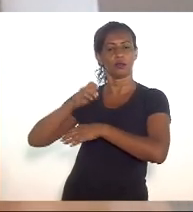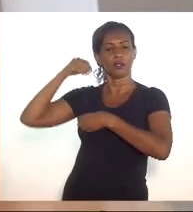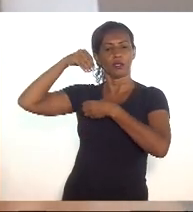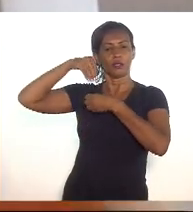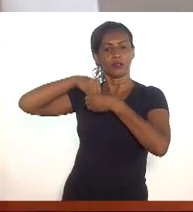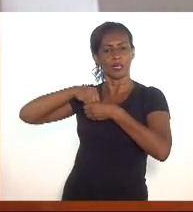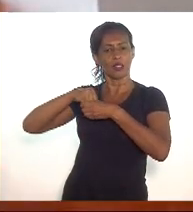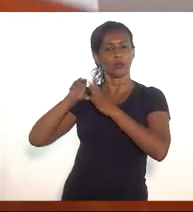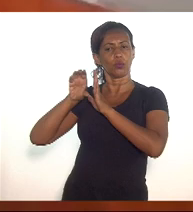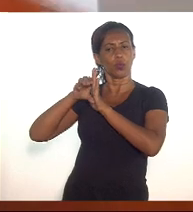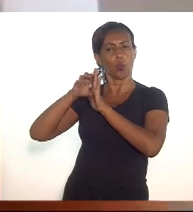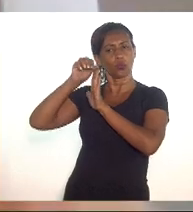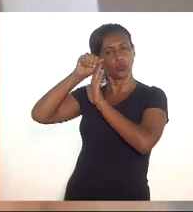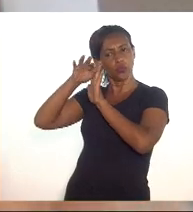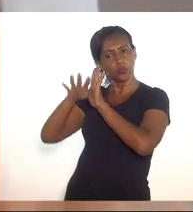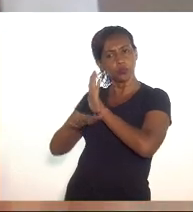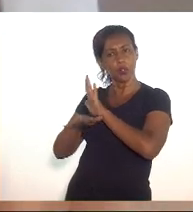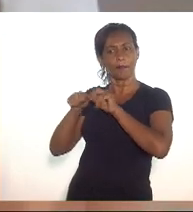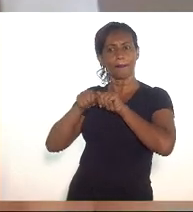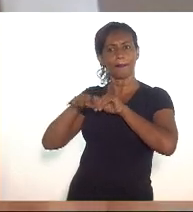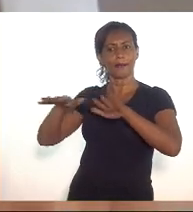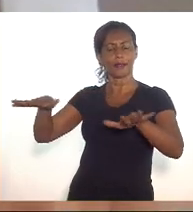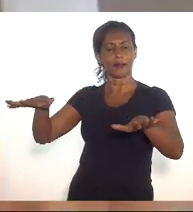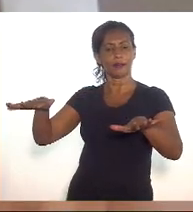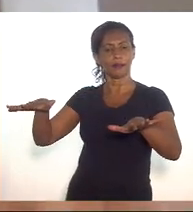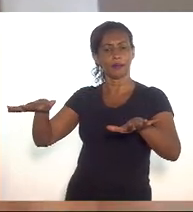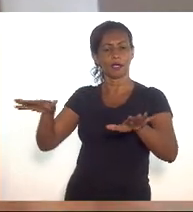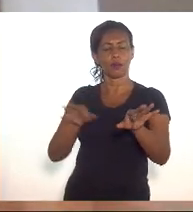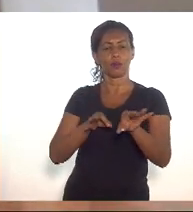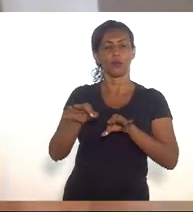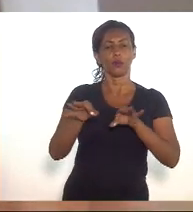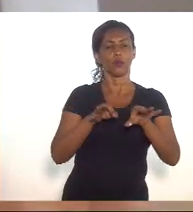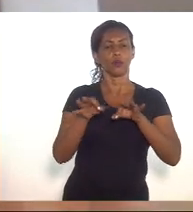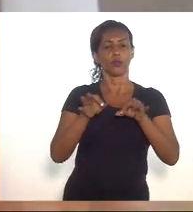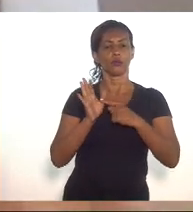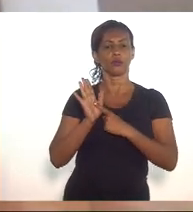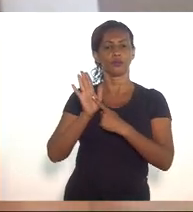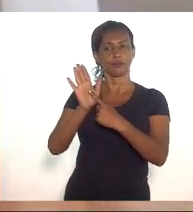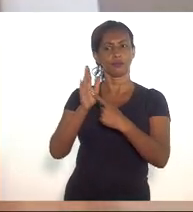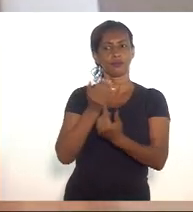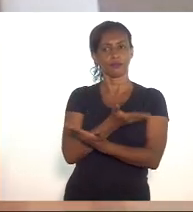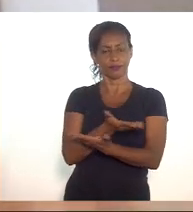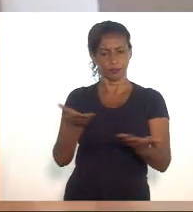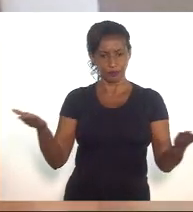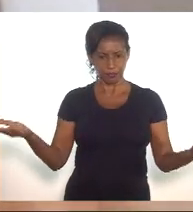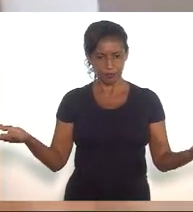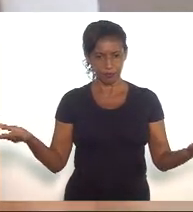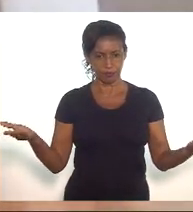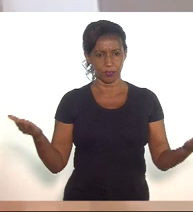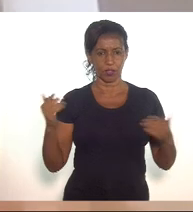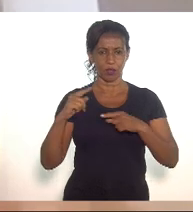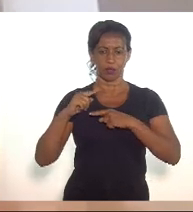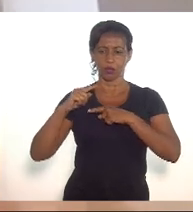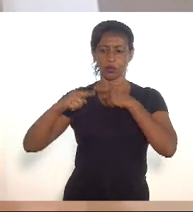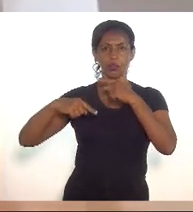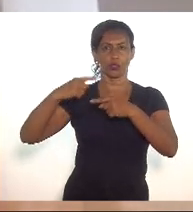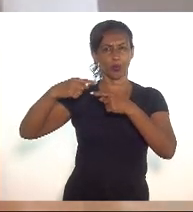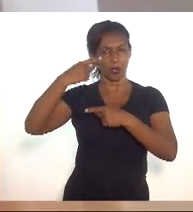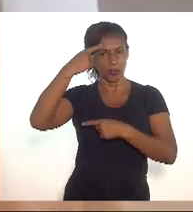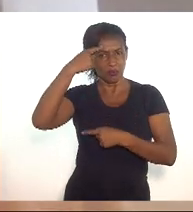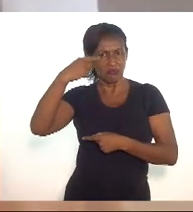desse contexto de pandemia, um projeto que deve ser apresentado para os senhores nos próximos